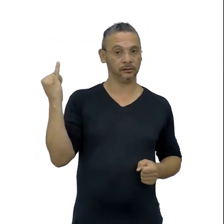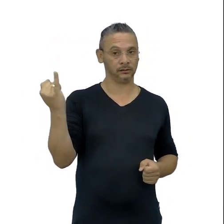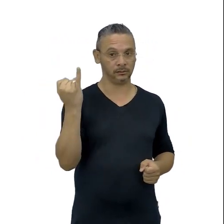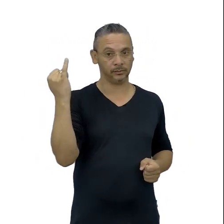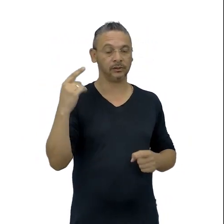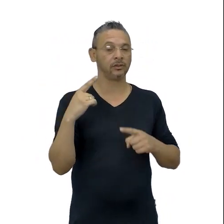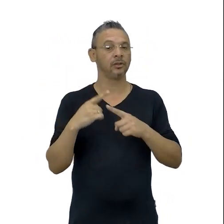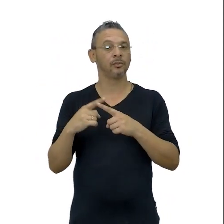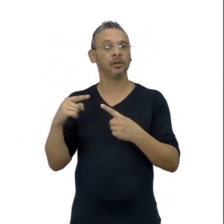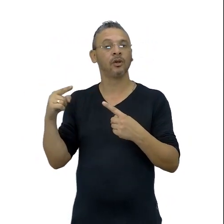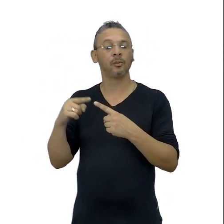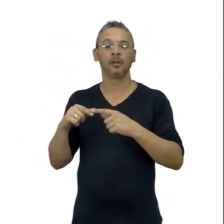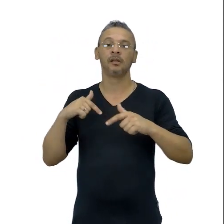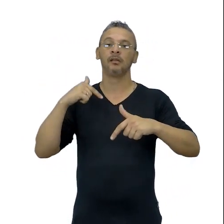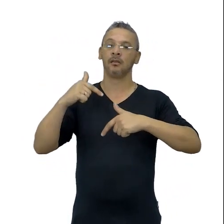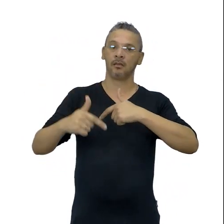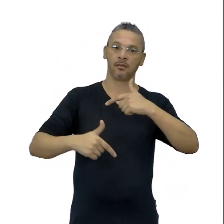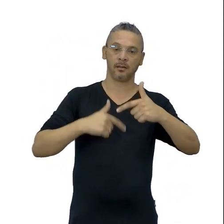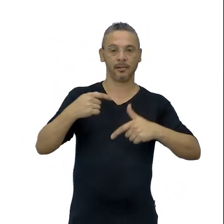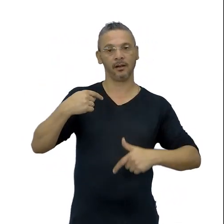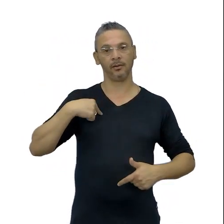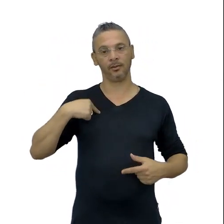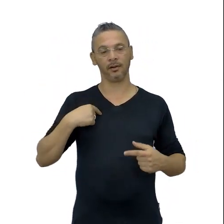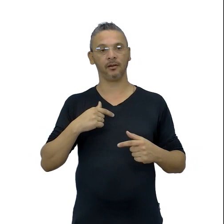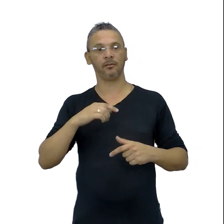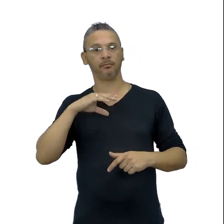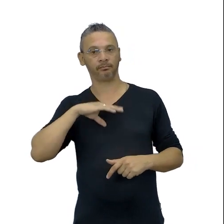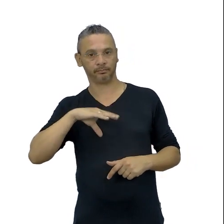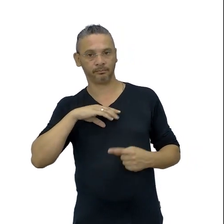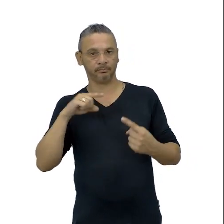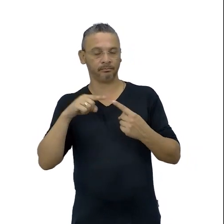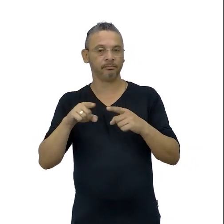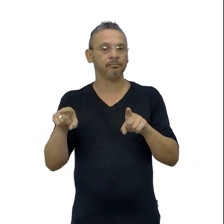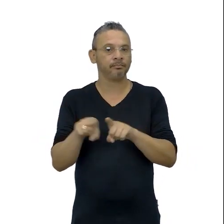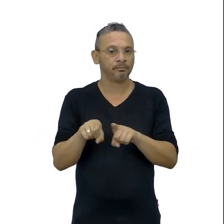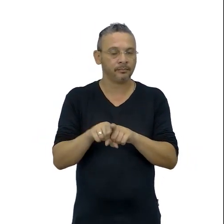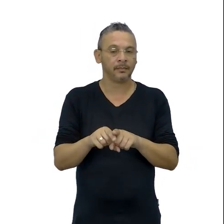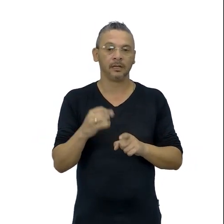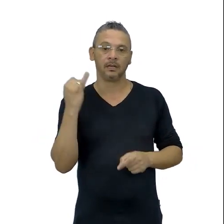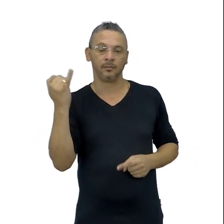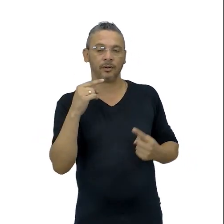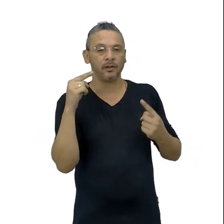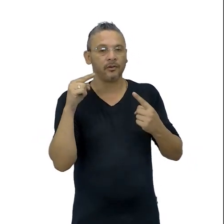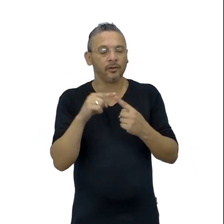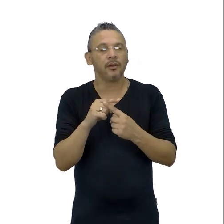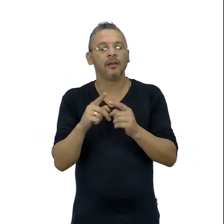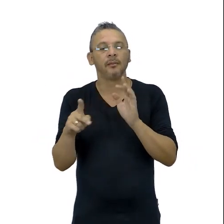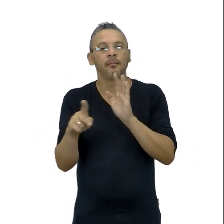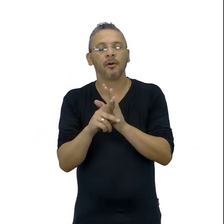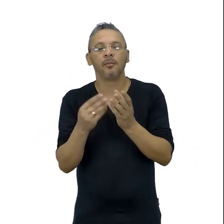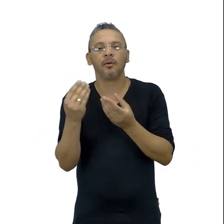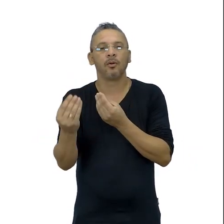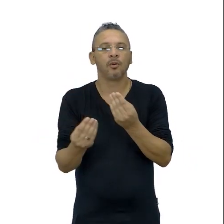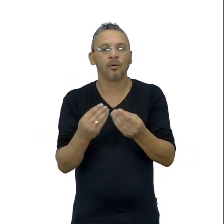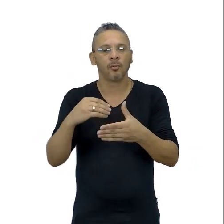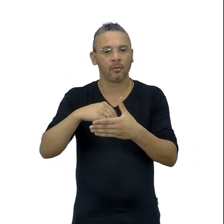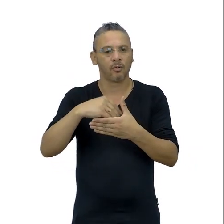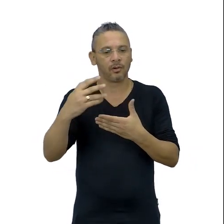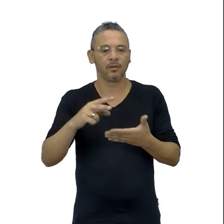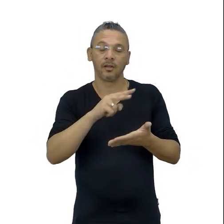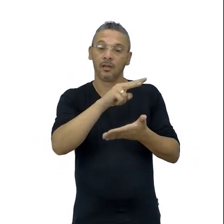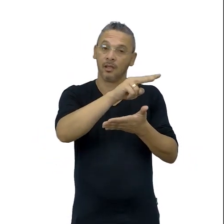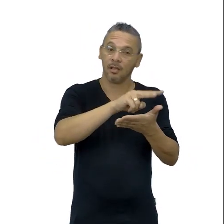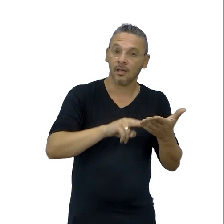devem impactar todo o trabalho proposto em língua portuguesa, considerando esses eixos do componente. Então,